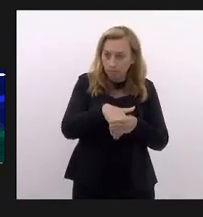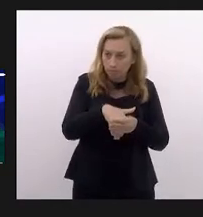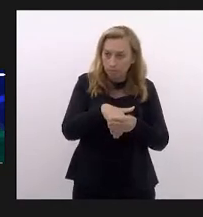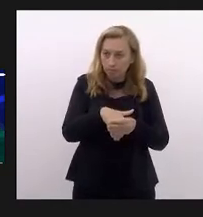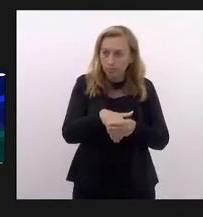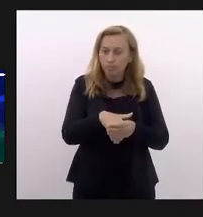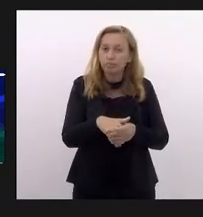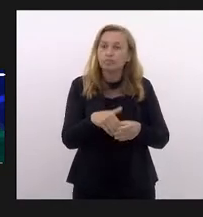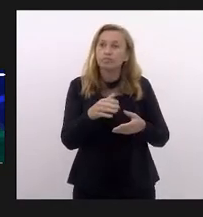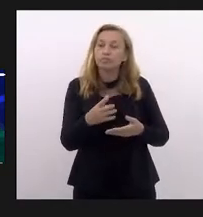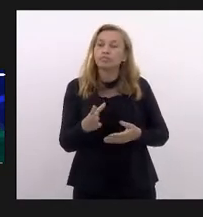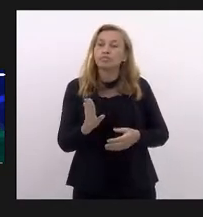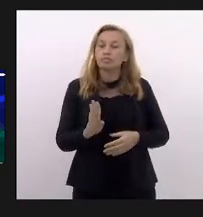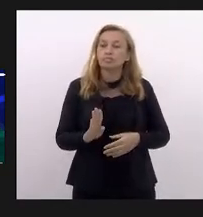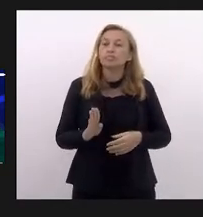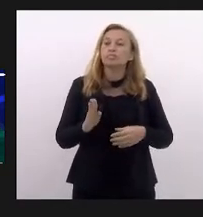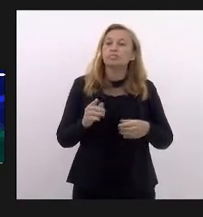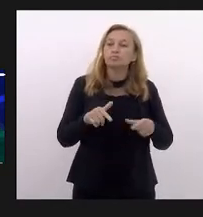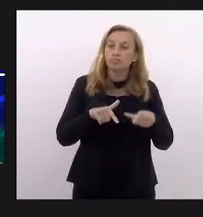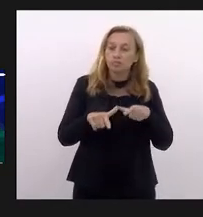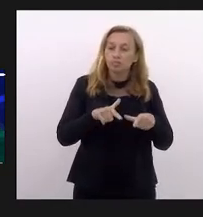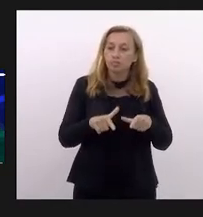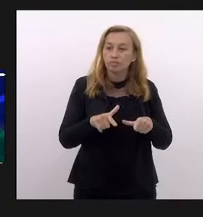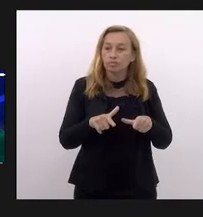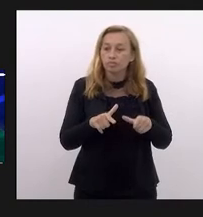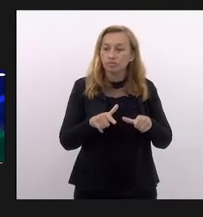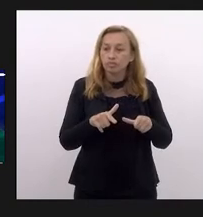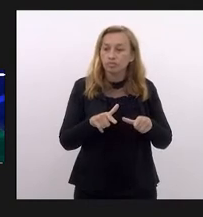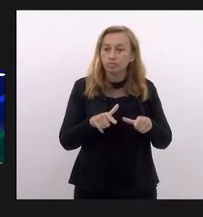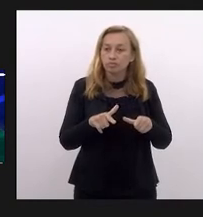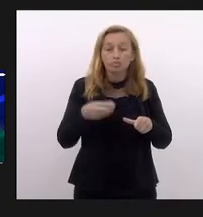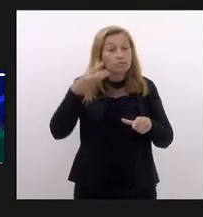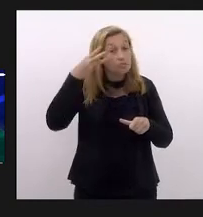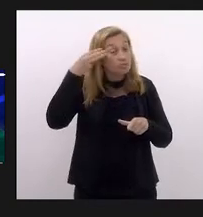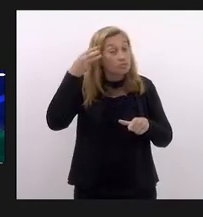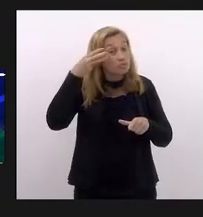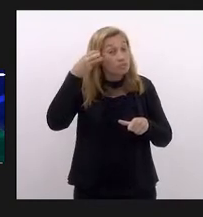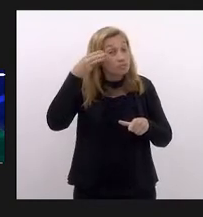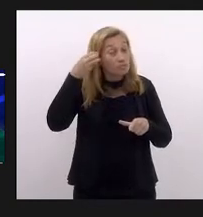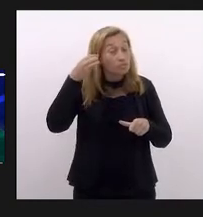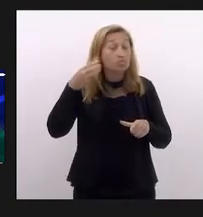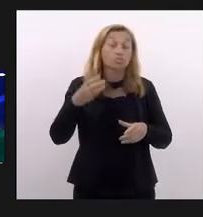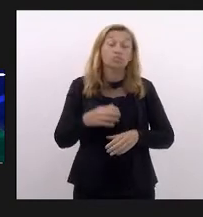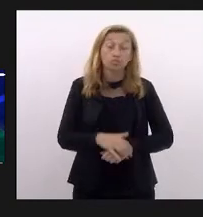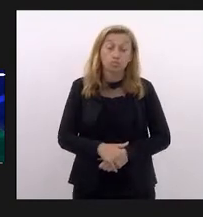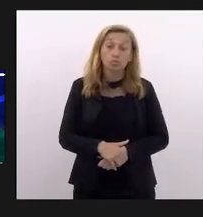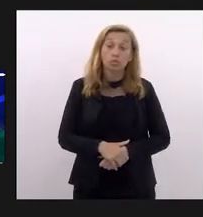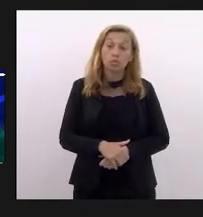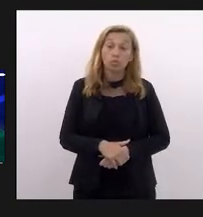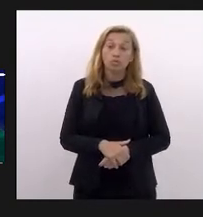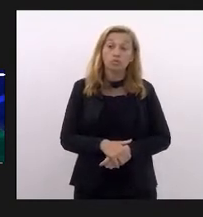o mandato o governo do juiz